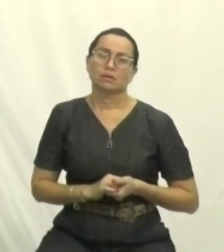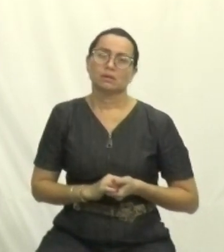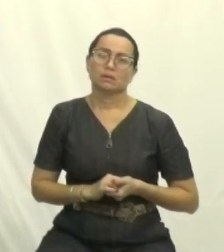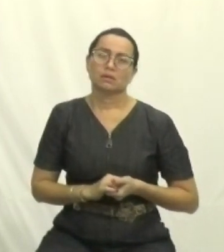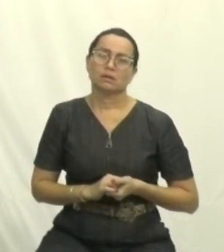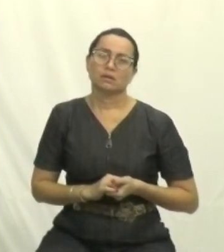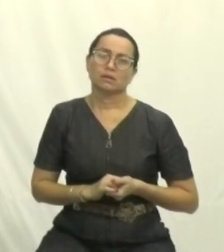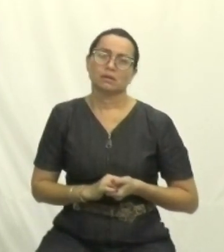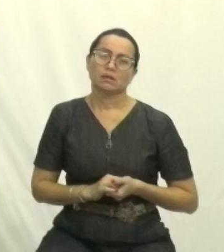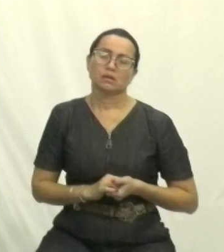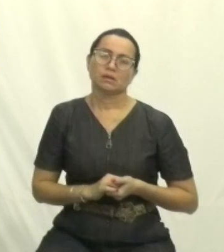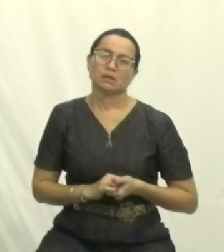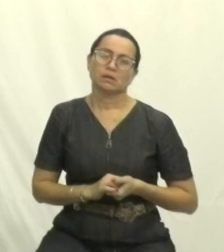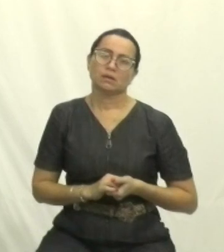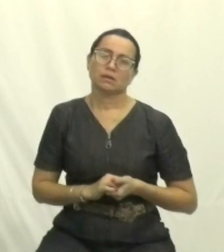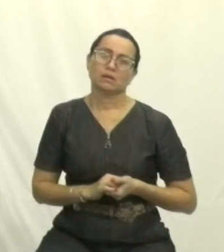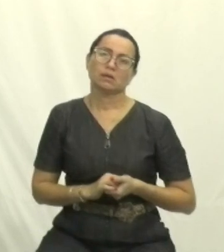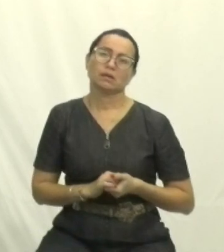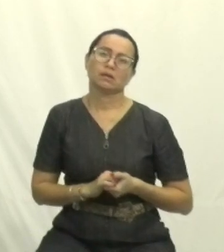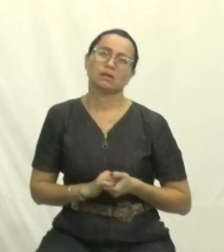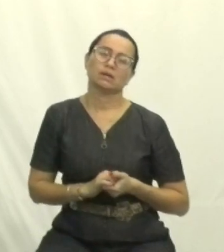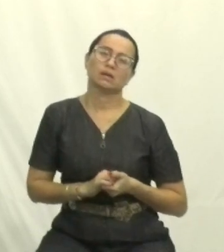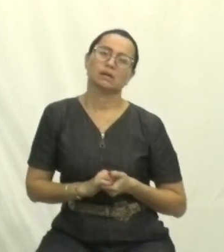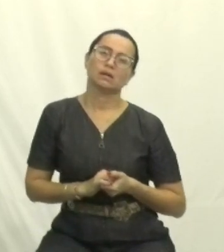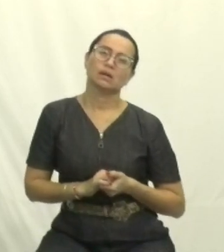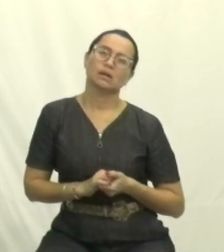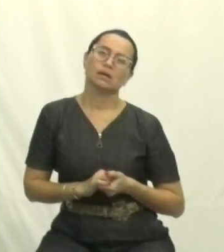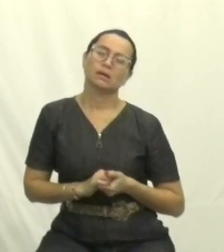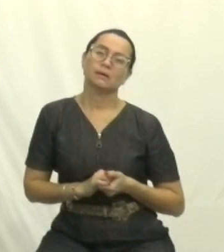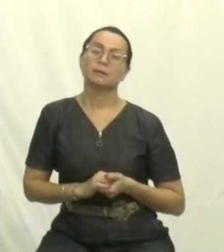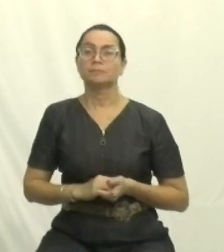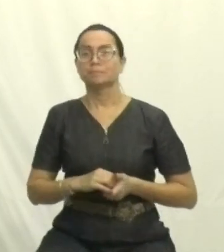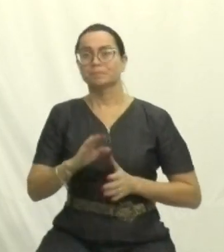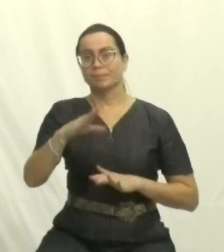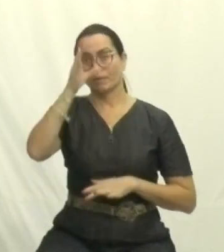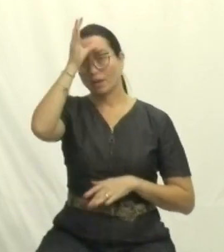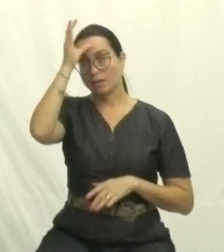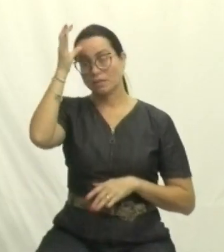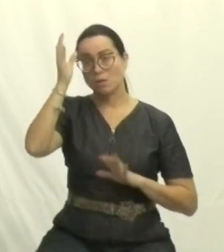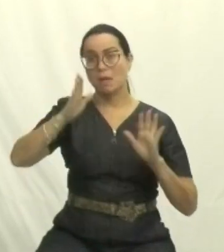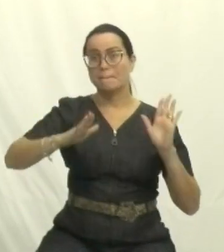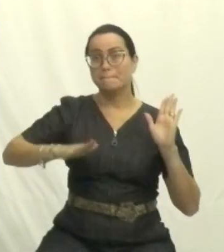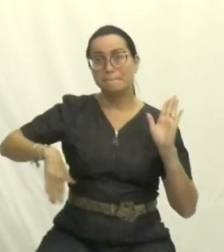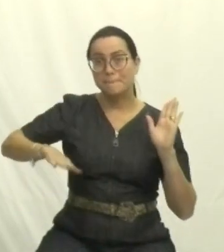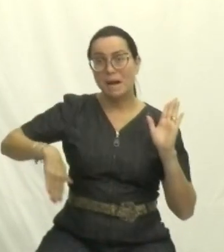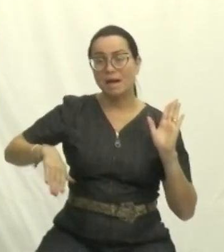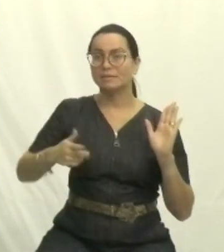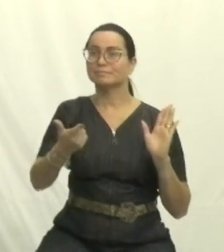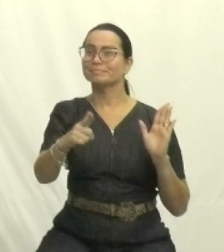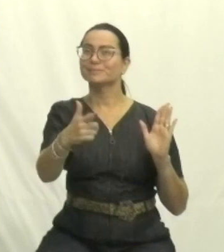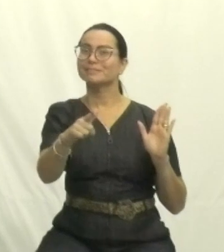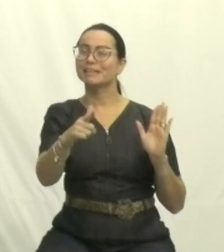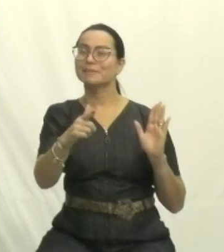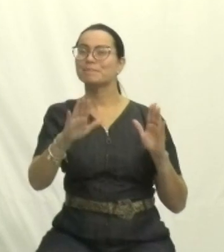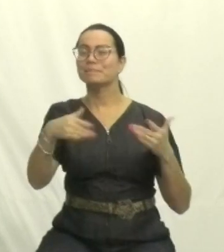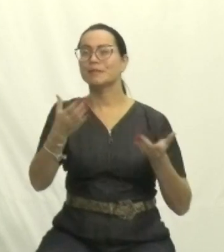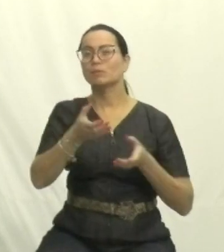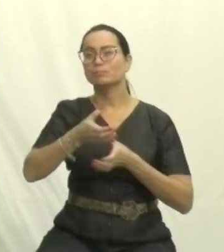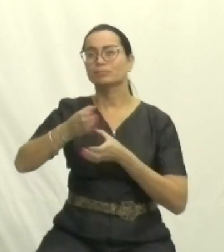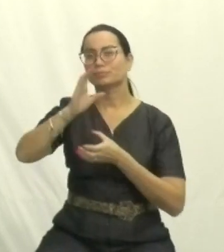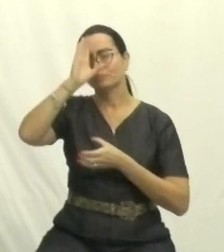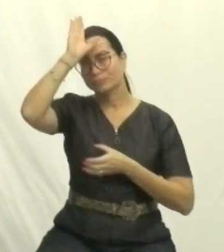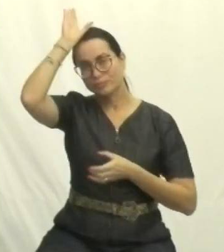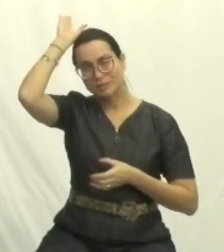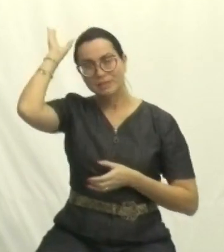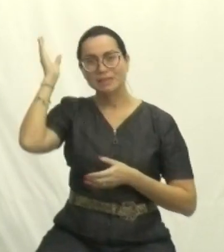Aí um pouco também, embora Criciúma não tenha praia, né, mas o batalhão atende desde a Barra do Rio Torneiro até a divisa com o Rio Grande do Sul,